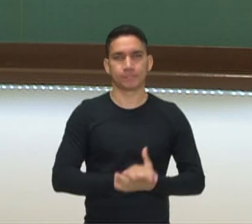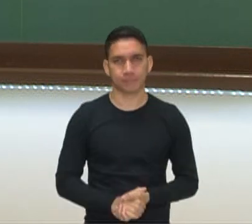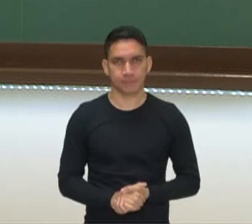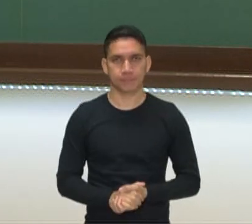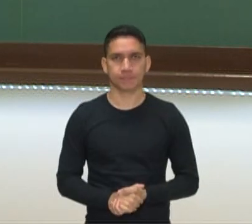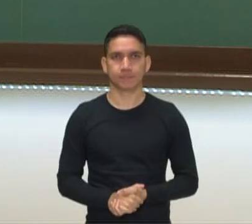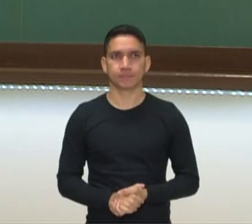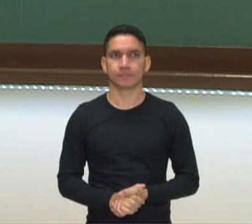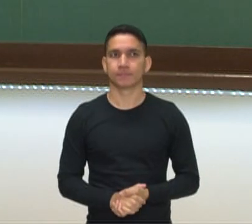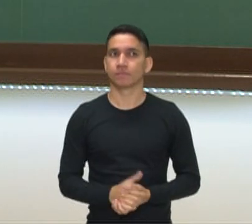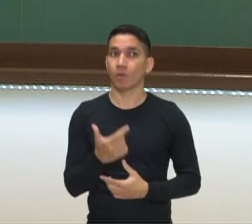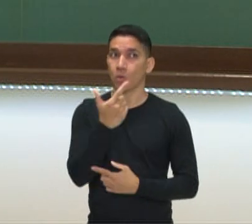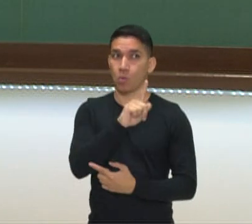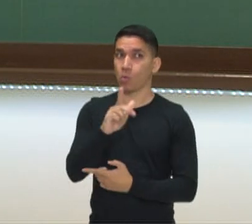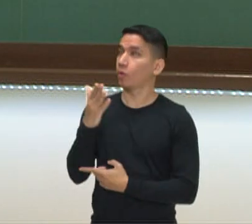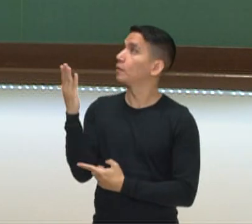tá?